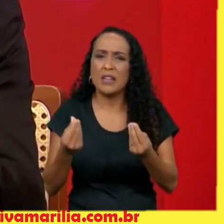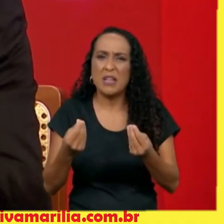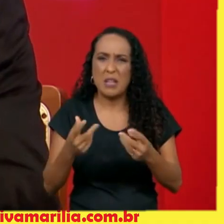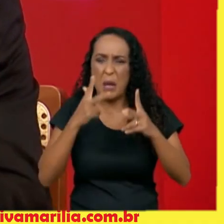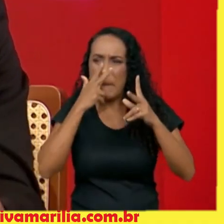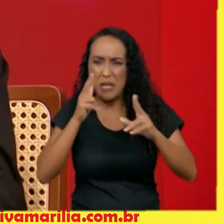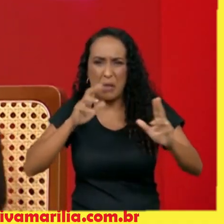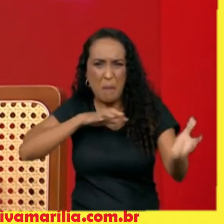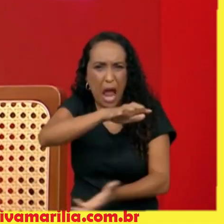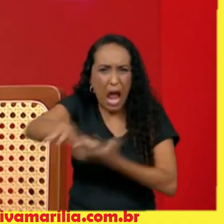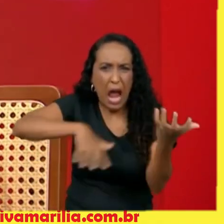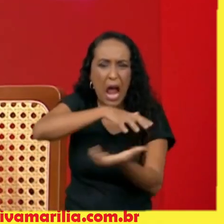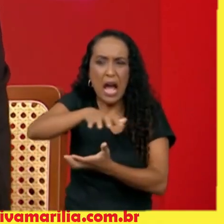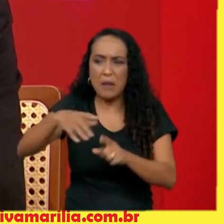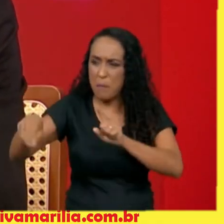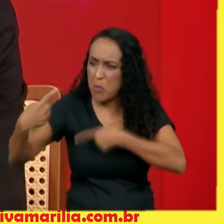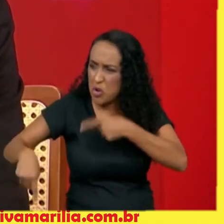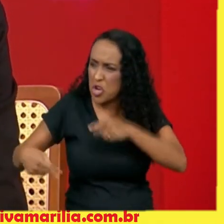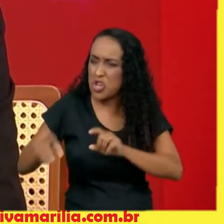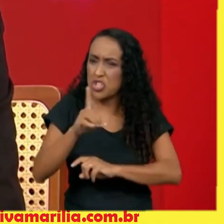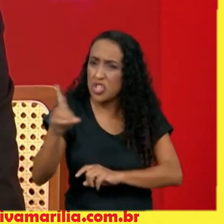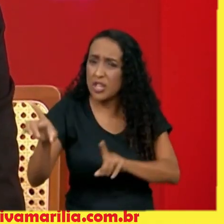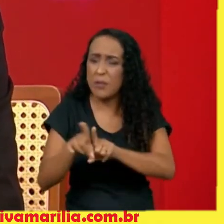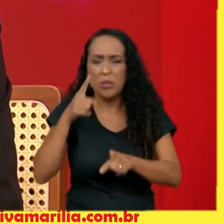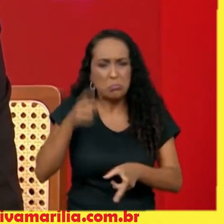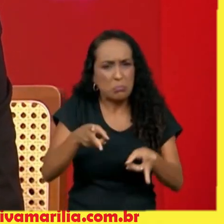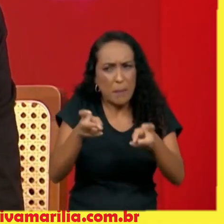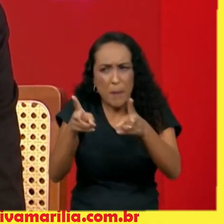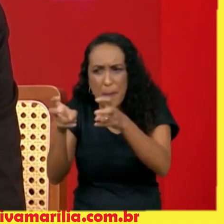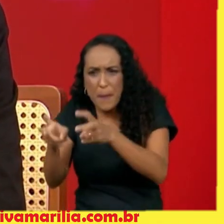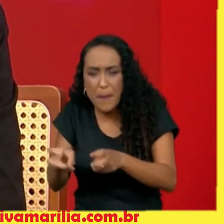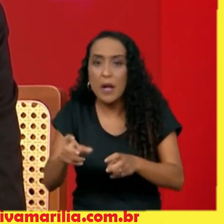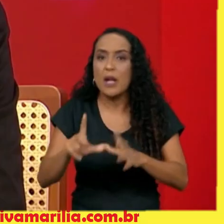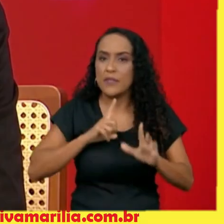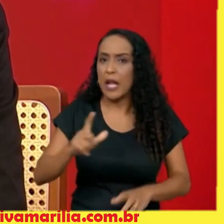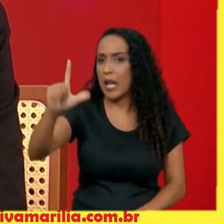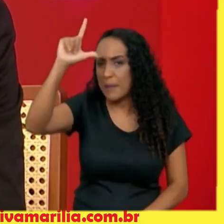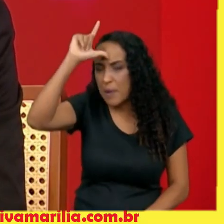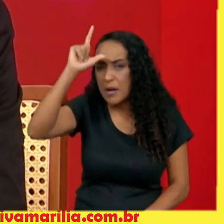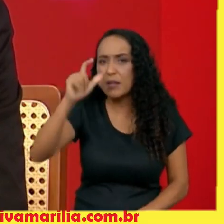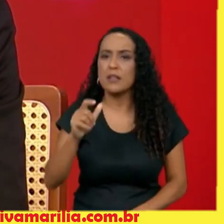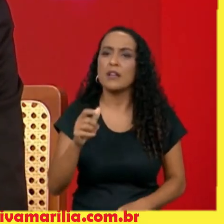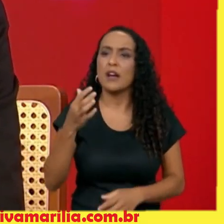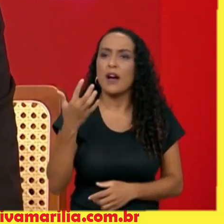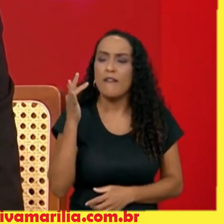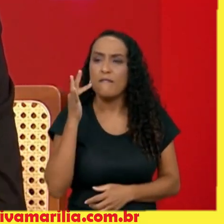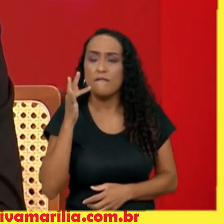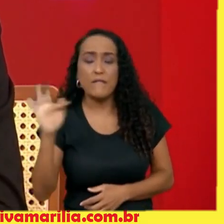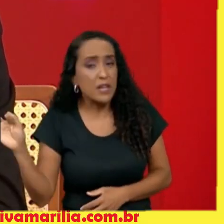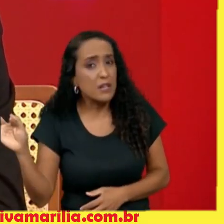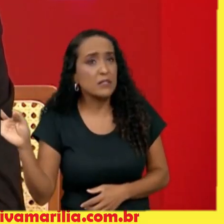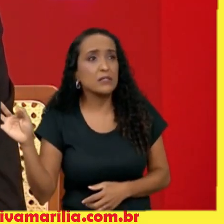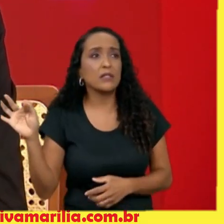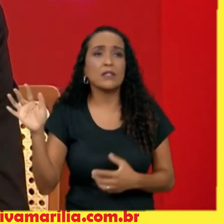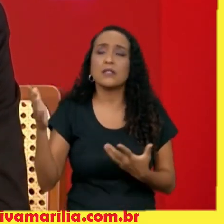meio antipolítica, cai para a direita também. A gente está vendo isso em vários lugares. A Alemanha, a AfD, França foram derrotados agora, mas foi